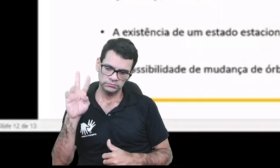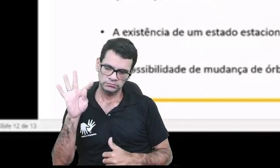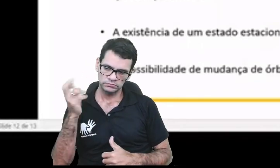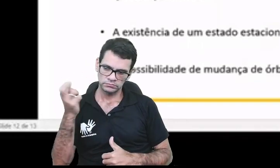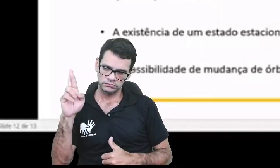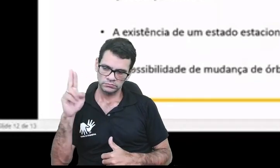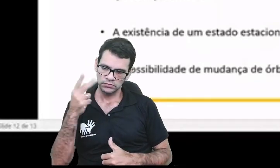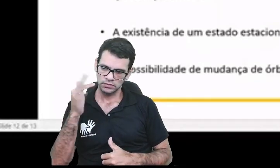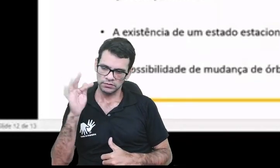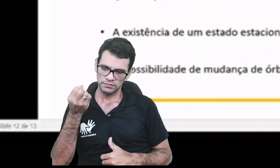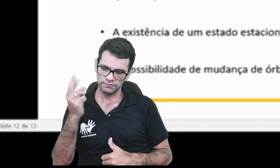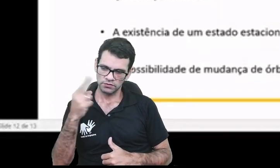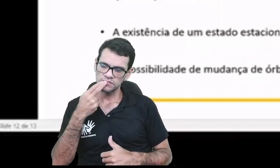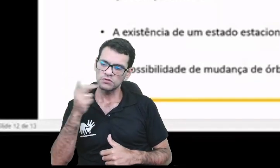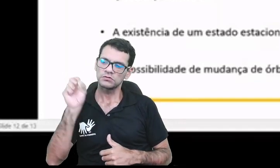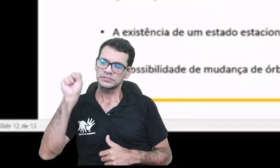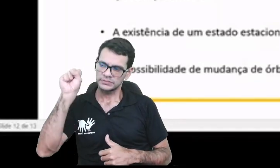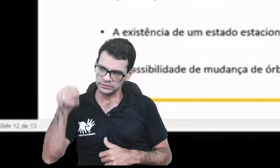volta do